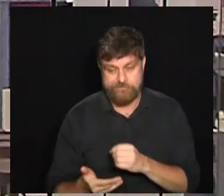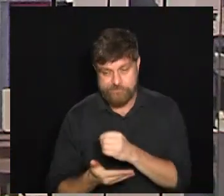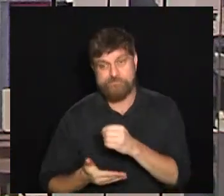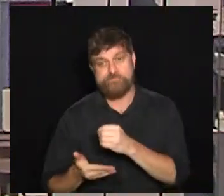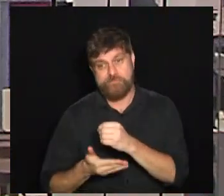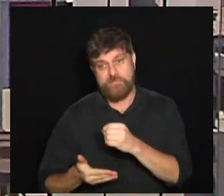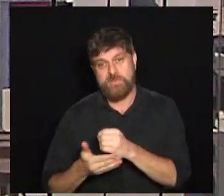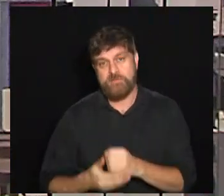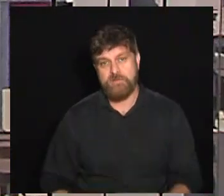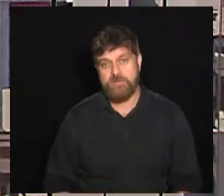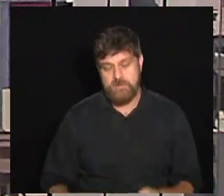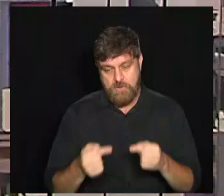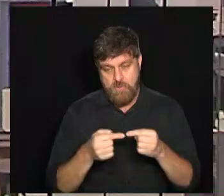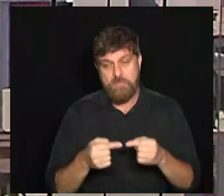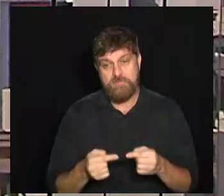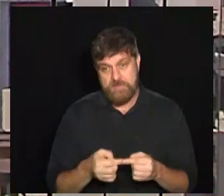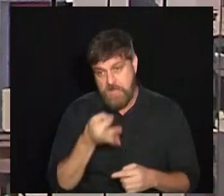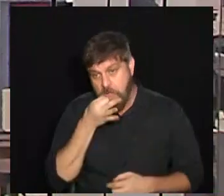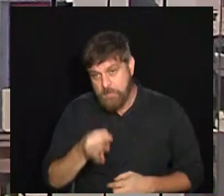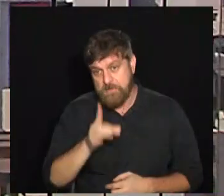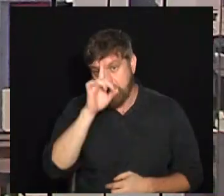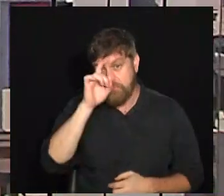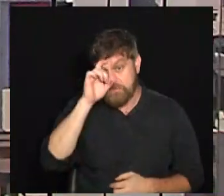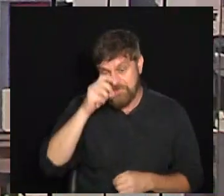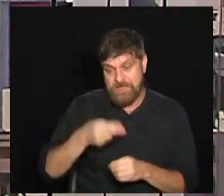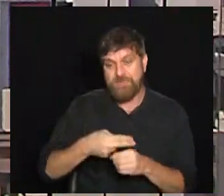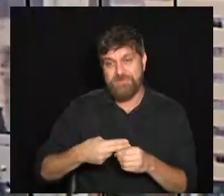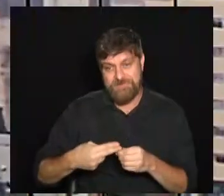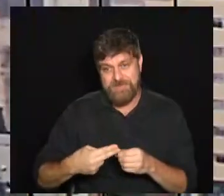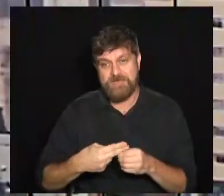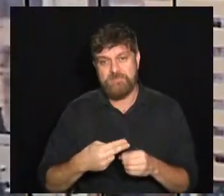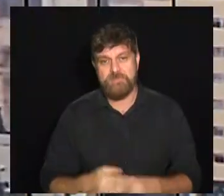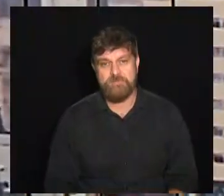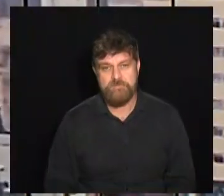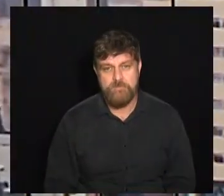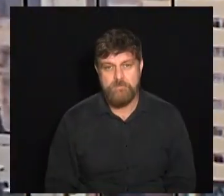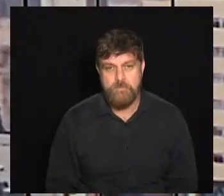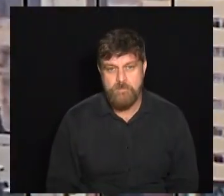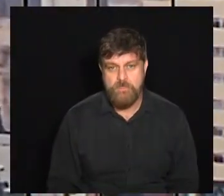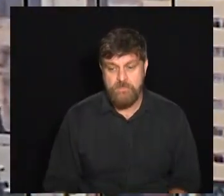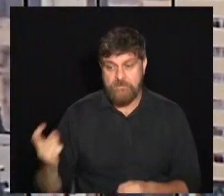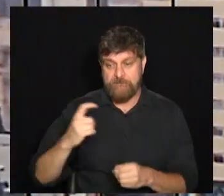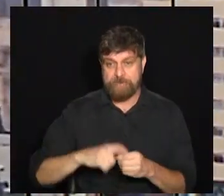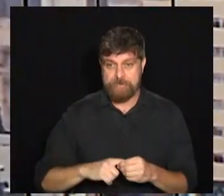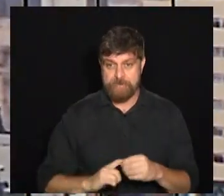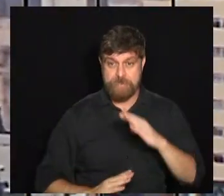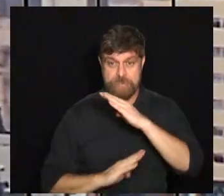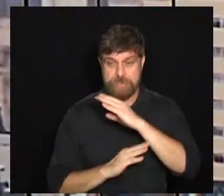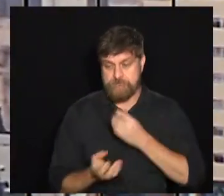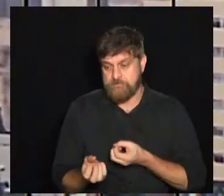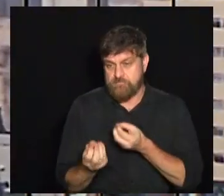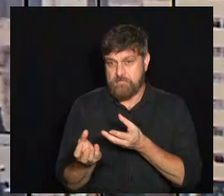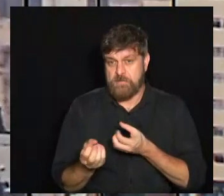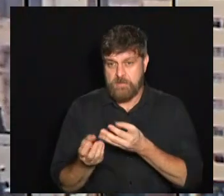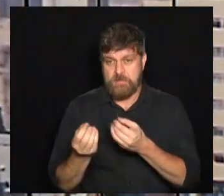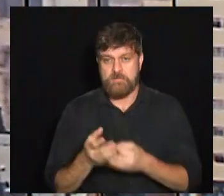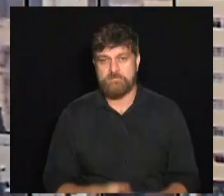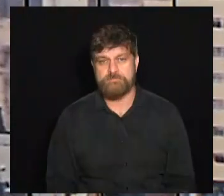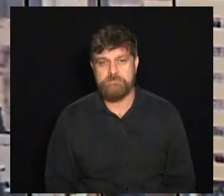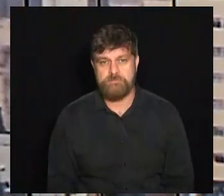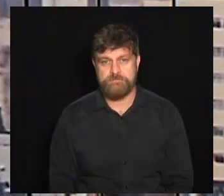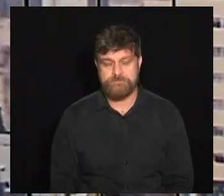acordo com o HC da Unicamp, tá certo? Voltando para as notícias do Legislativo, durante